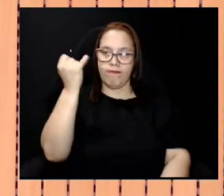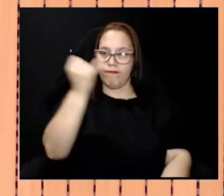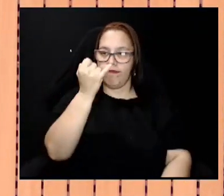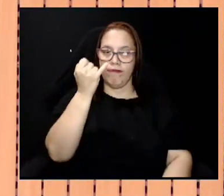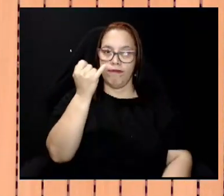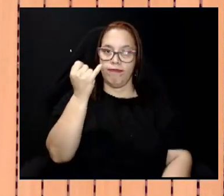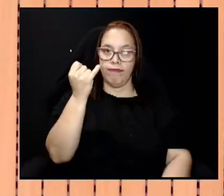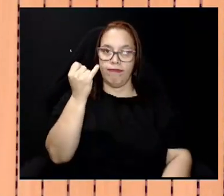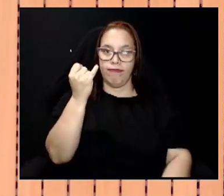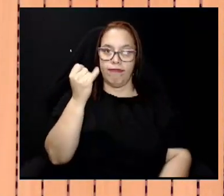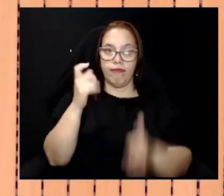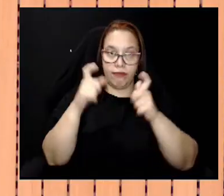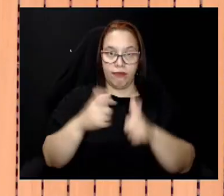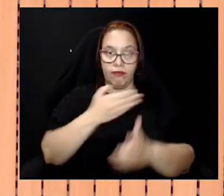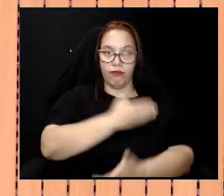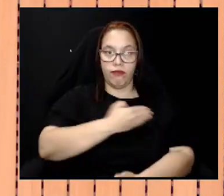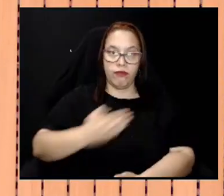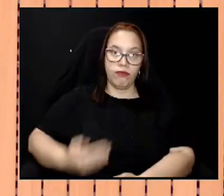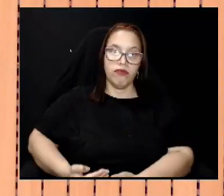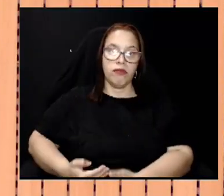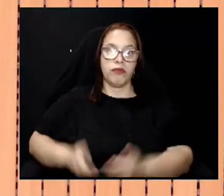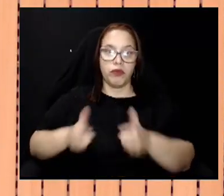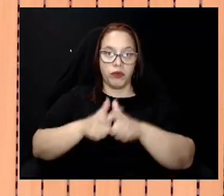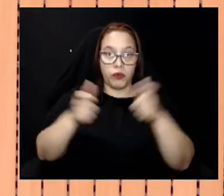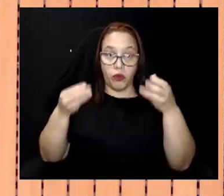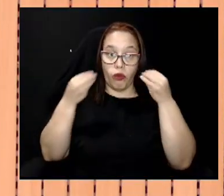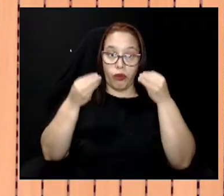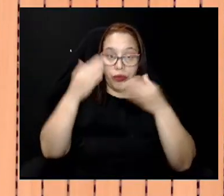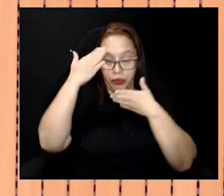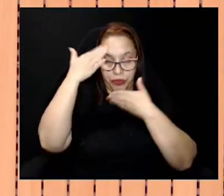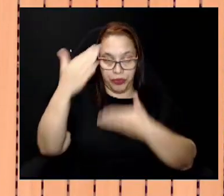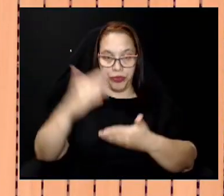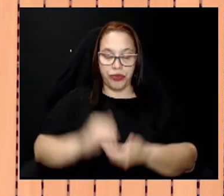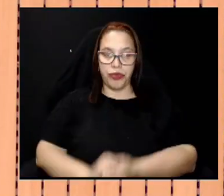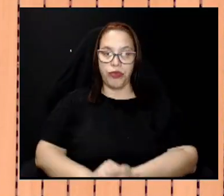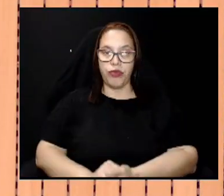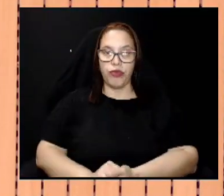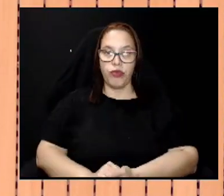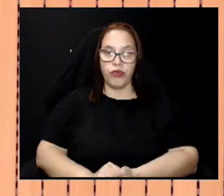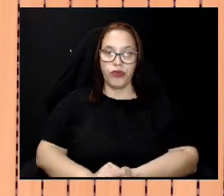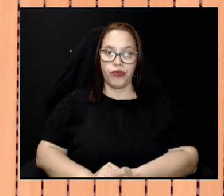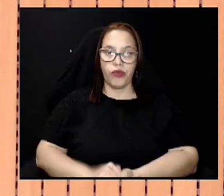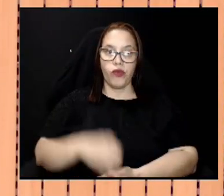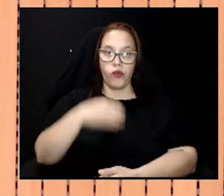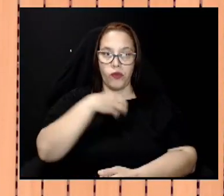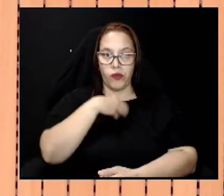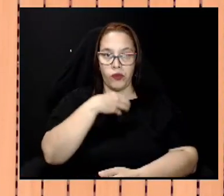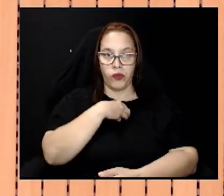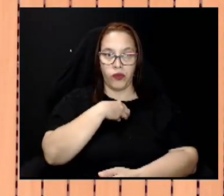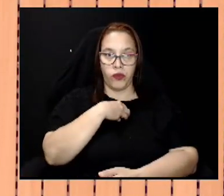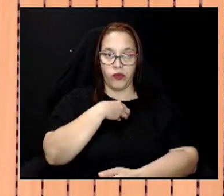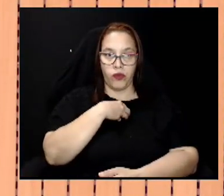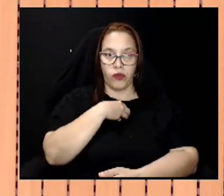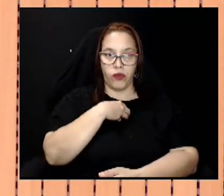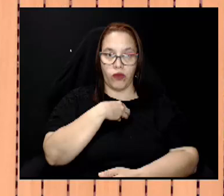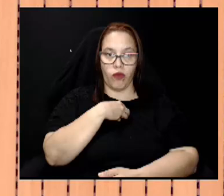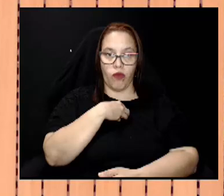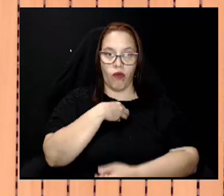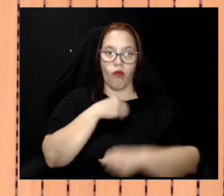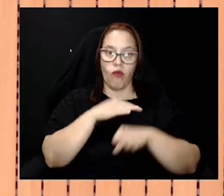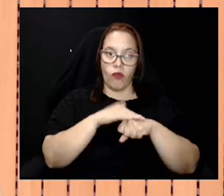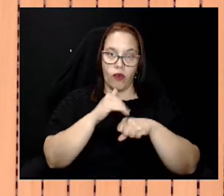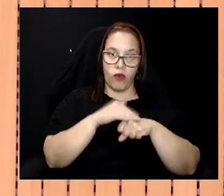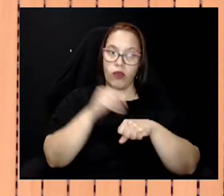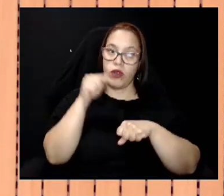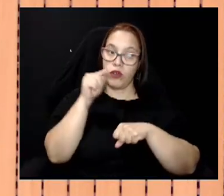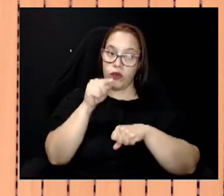local público de uma magnitude como essa. Muito obrigado, viu, Paulo, pela sua sensibilidade. Obrigado pelo carinho de vocês.